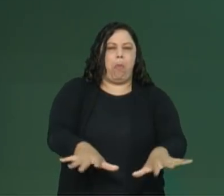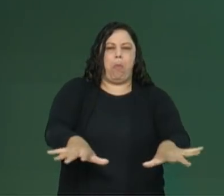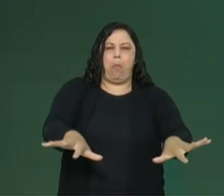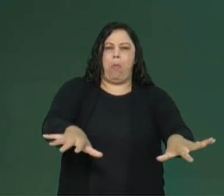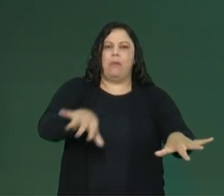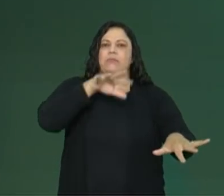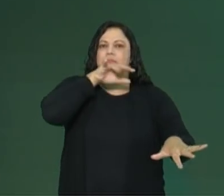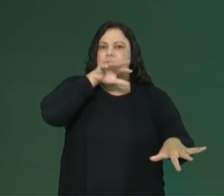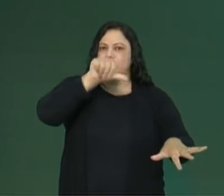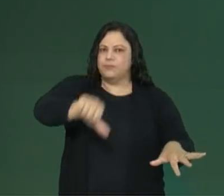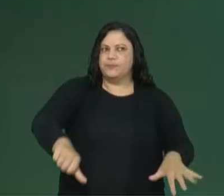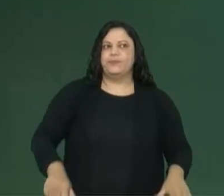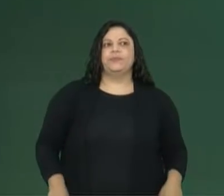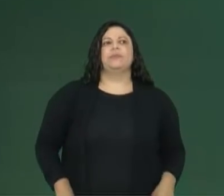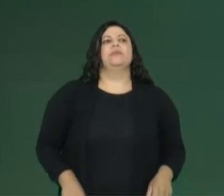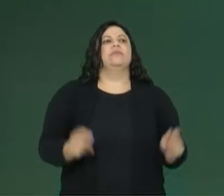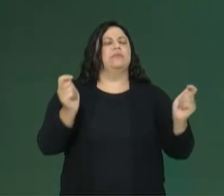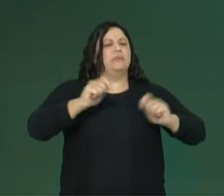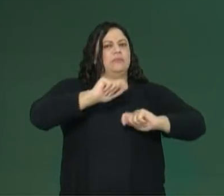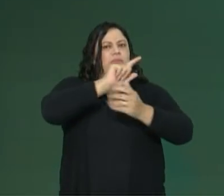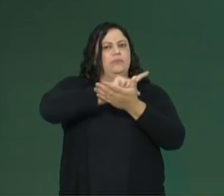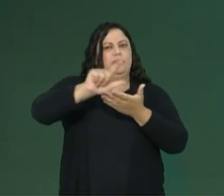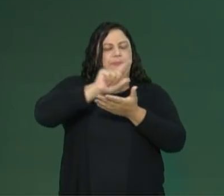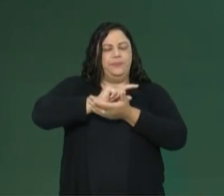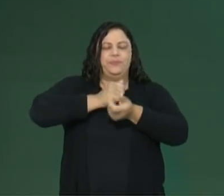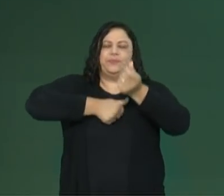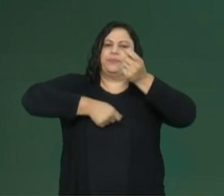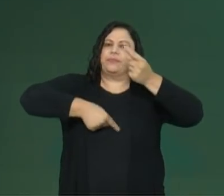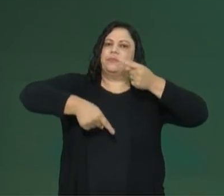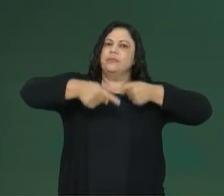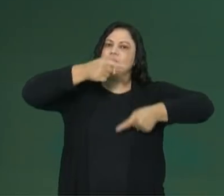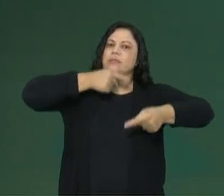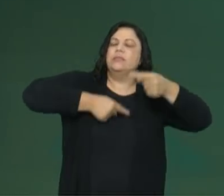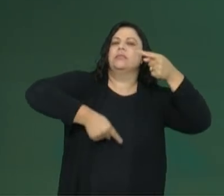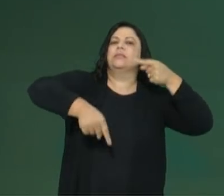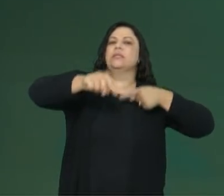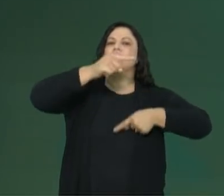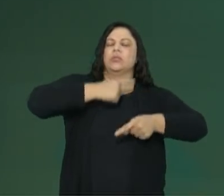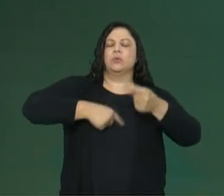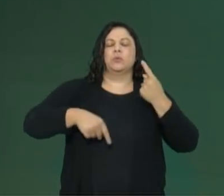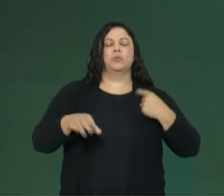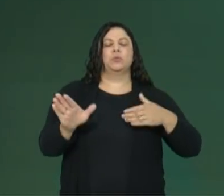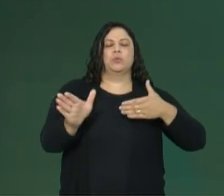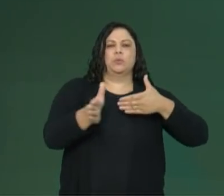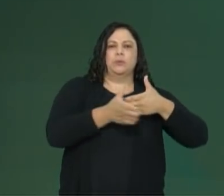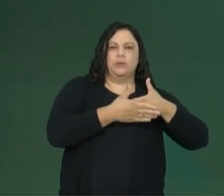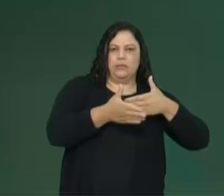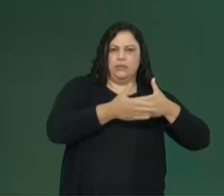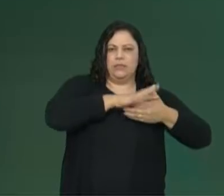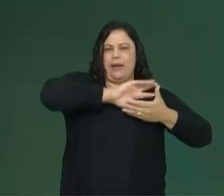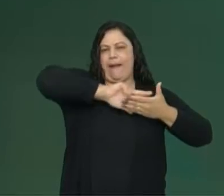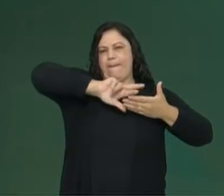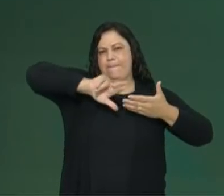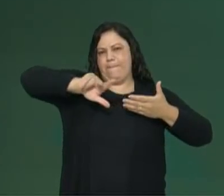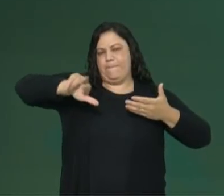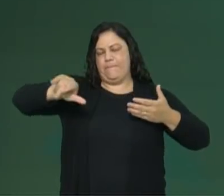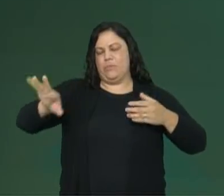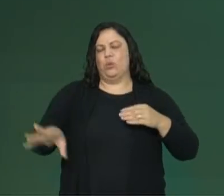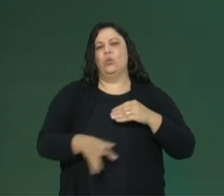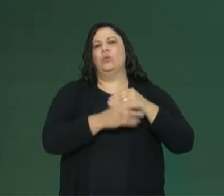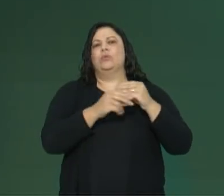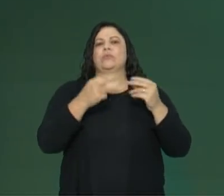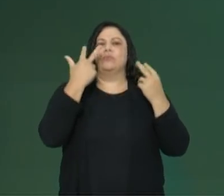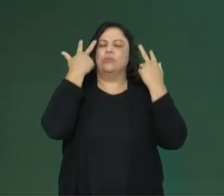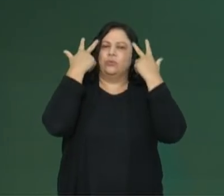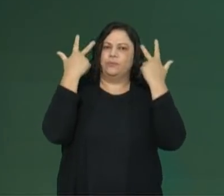na questão de reciclagem de nutrientes para decompor e fechar o ciclo de muitos compostos na natureza.